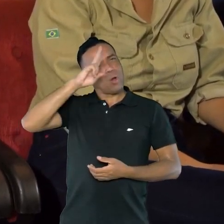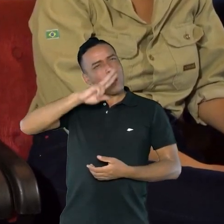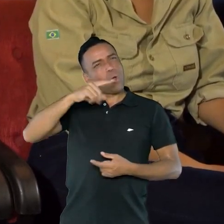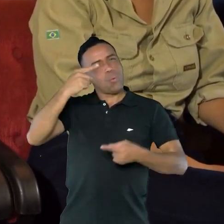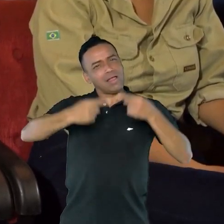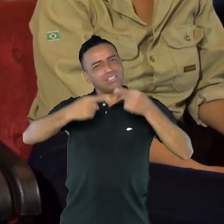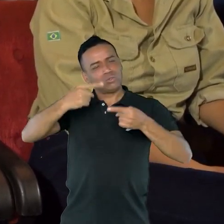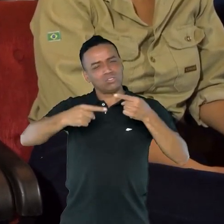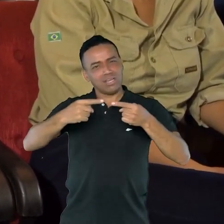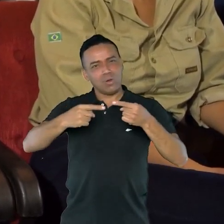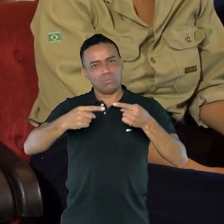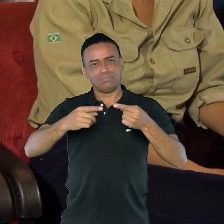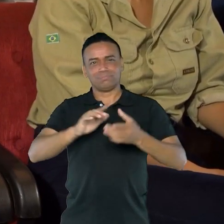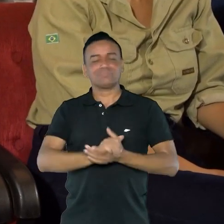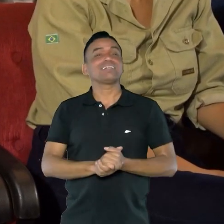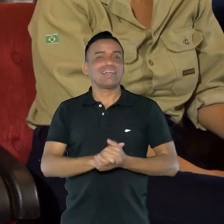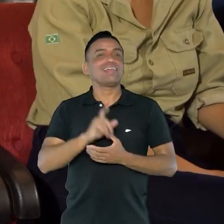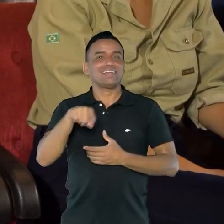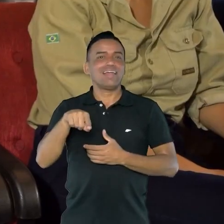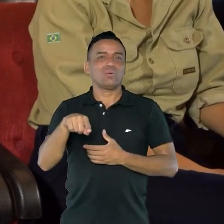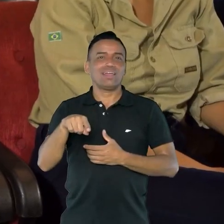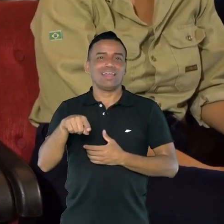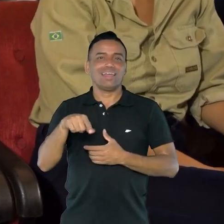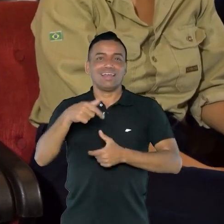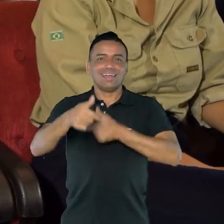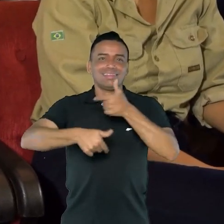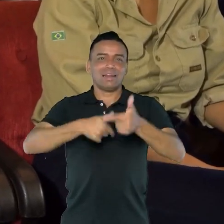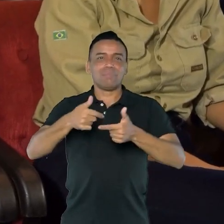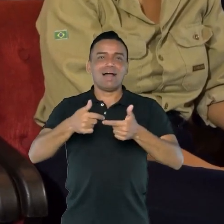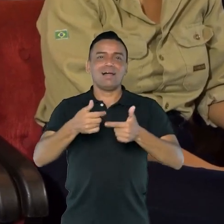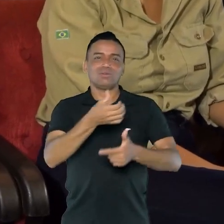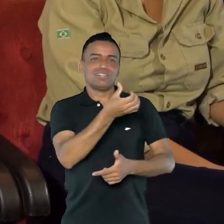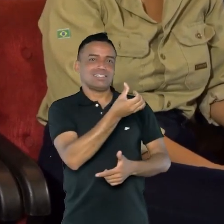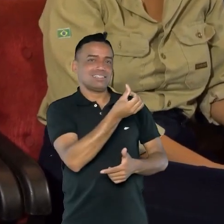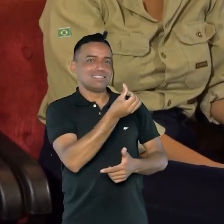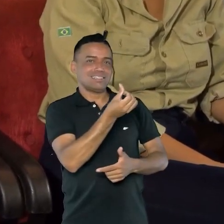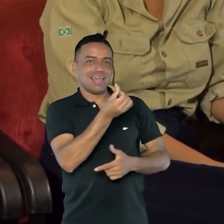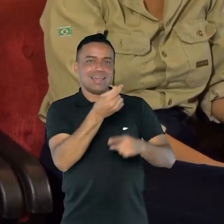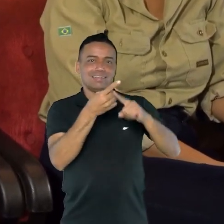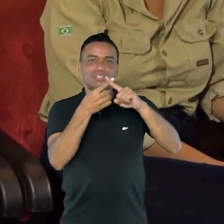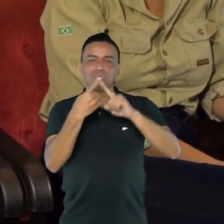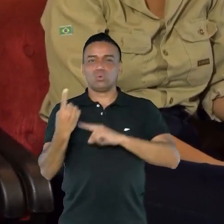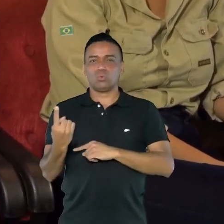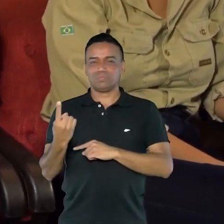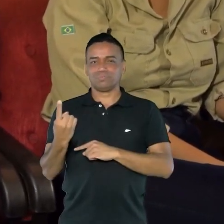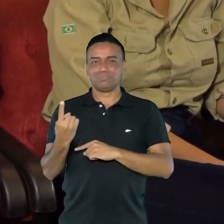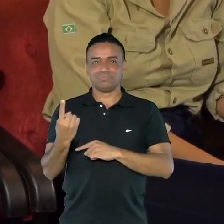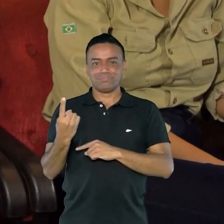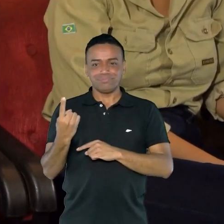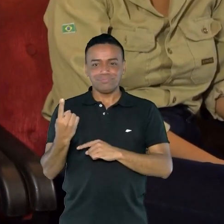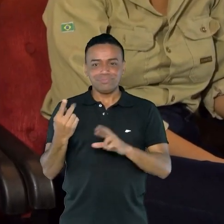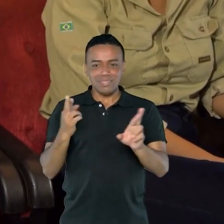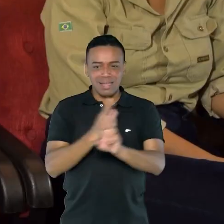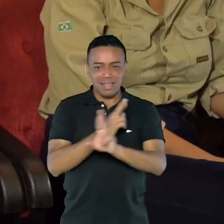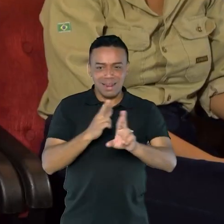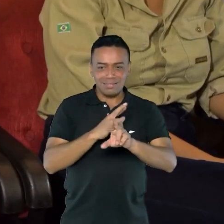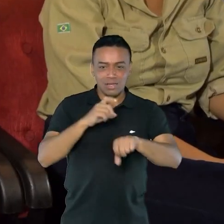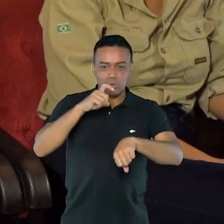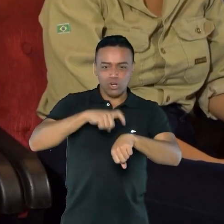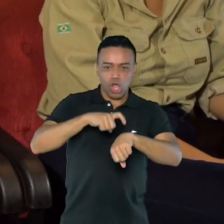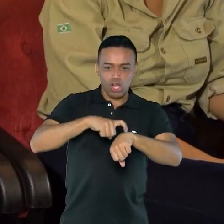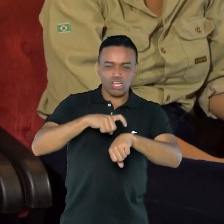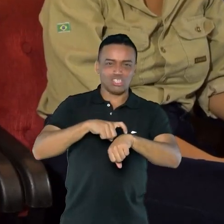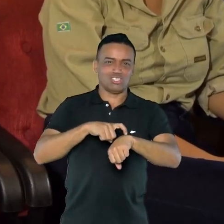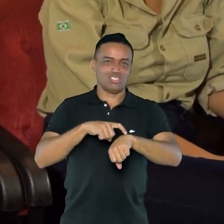atual, que é da escala 6x1 e da relação com o nosso tempo, né? Eu tenho feito algumas reflexões, e aí são de